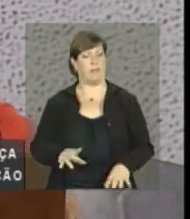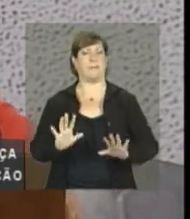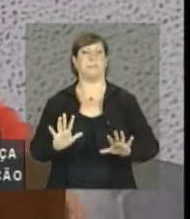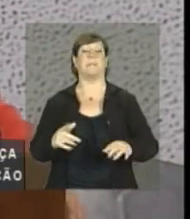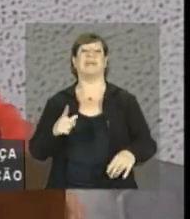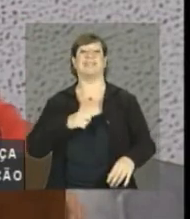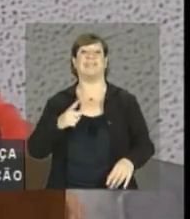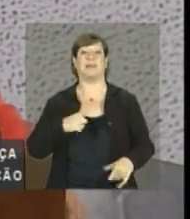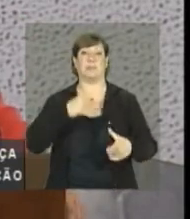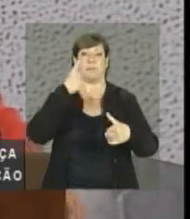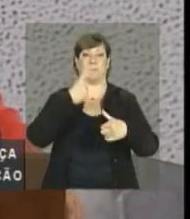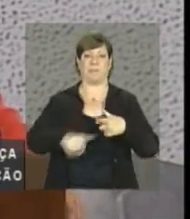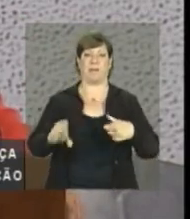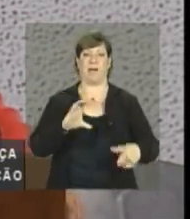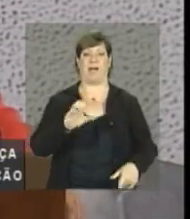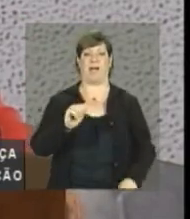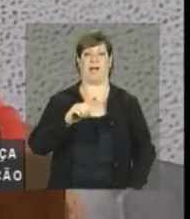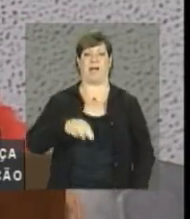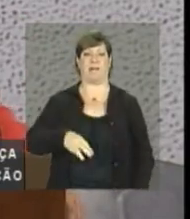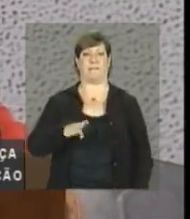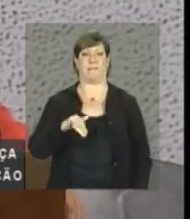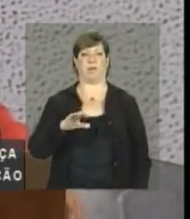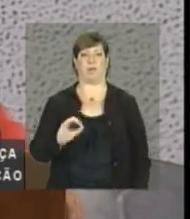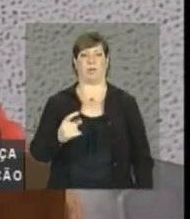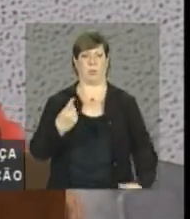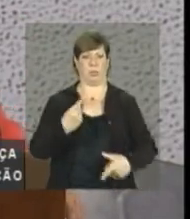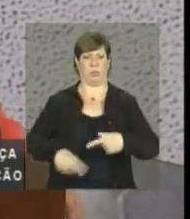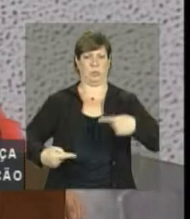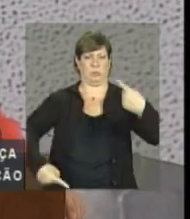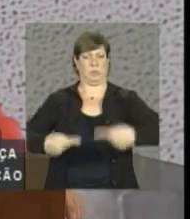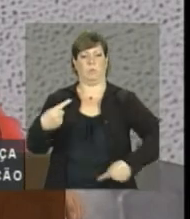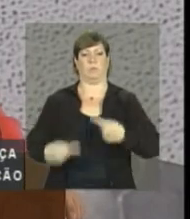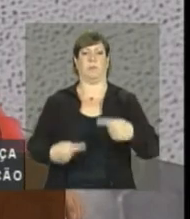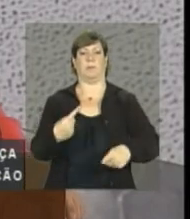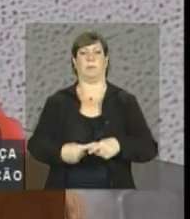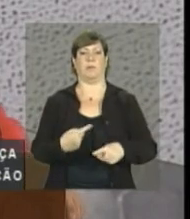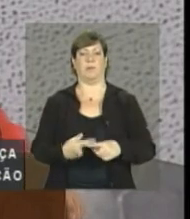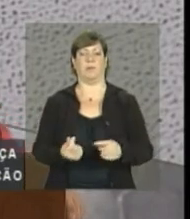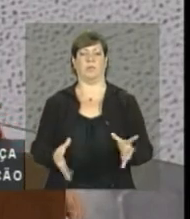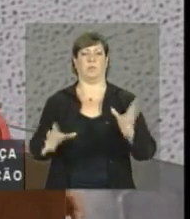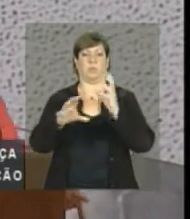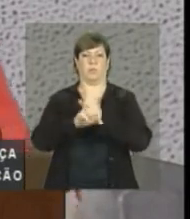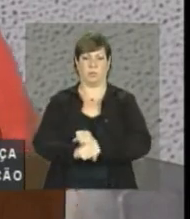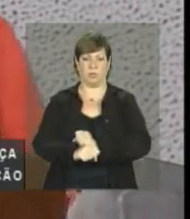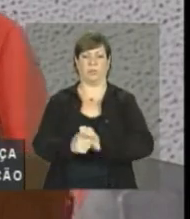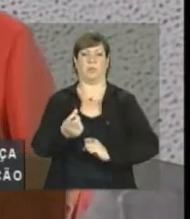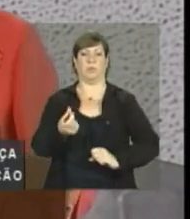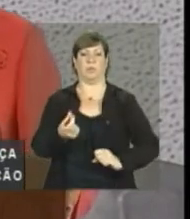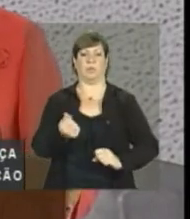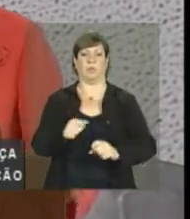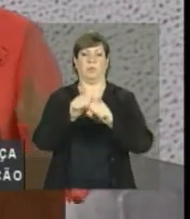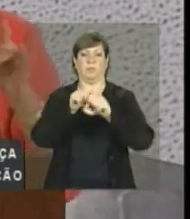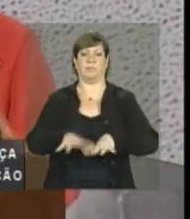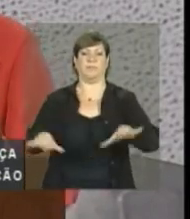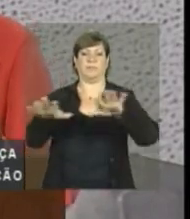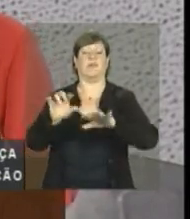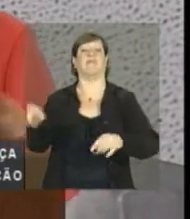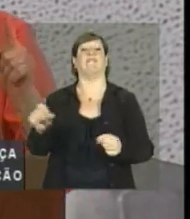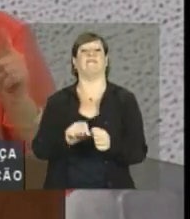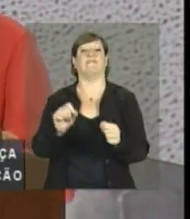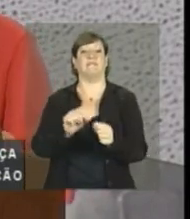guerra cambial baseada numa política monetária expansionista que